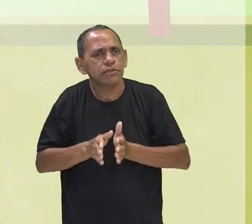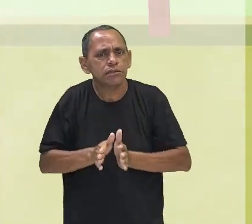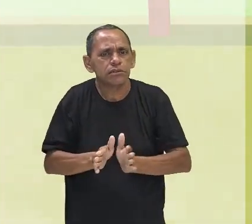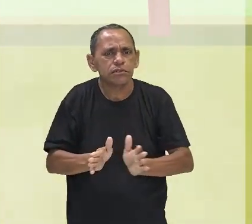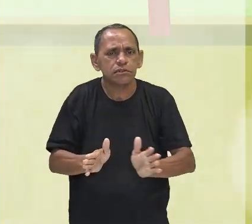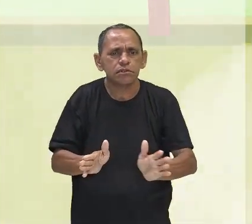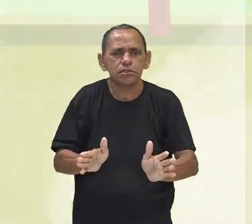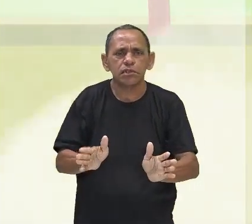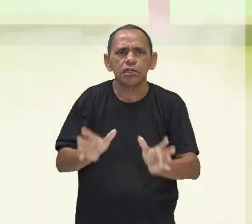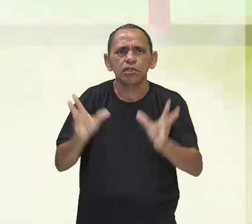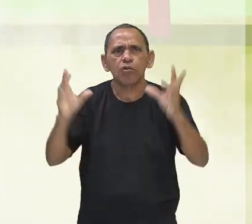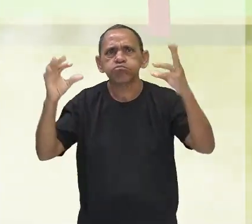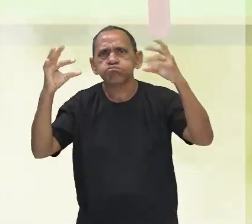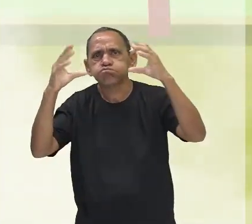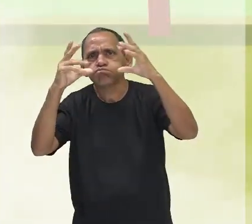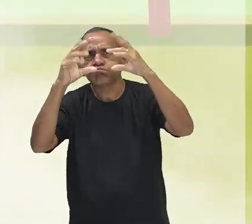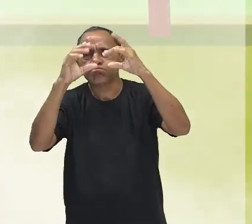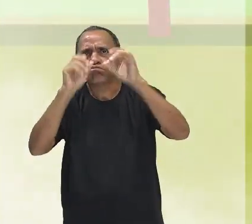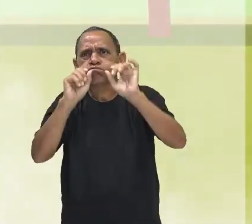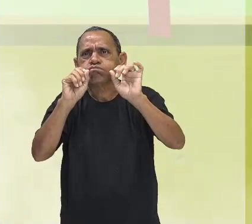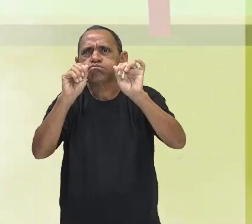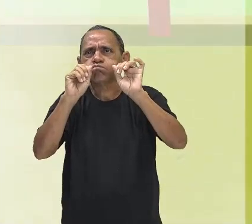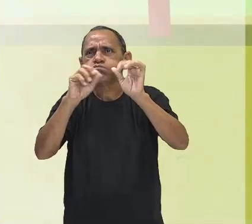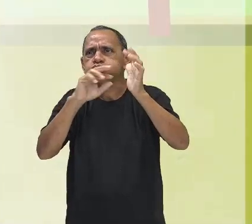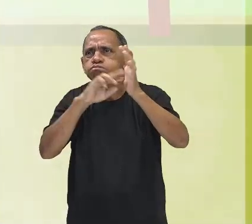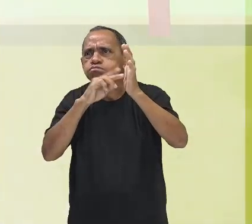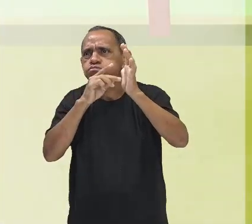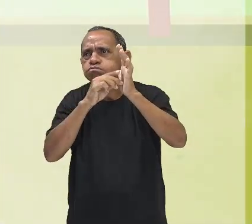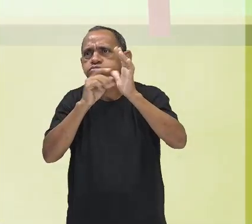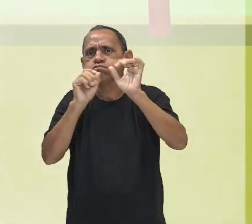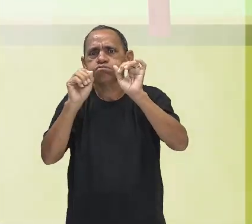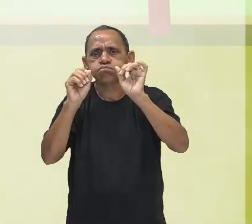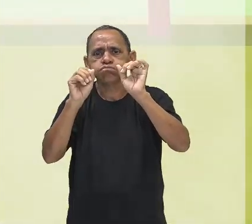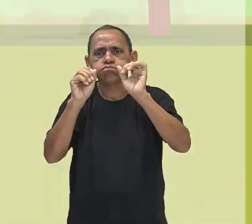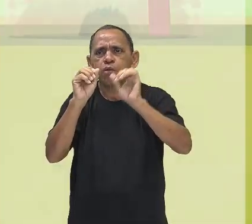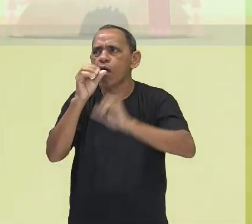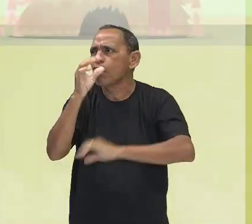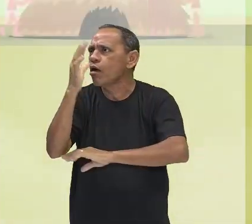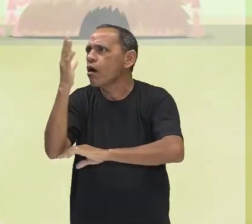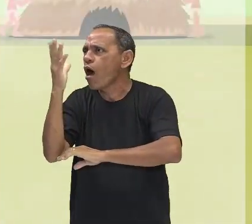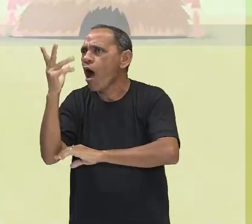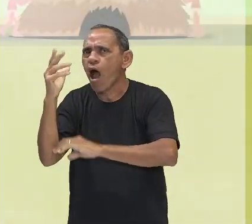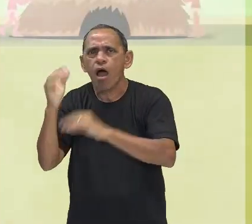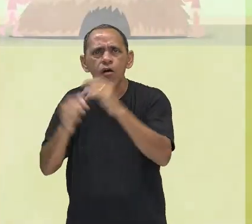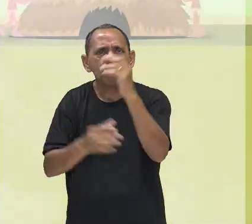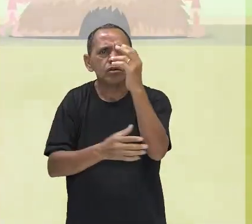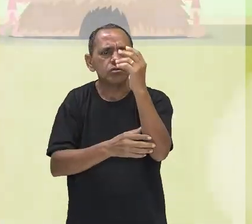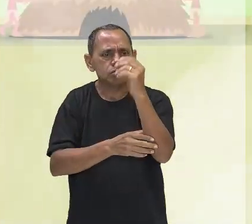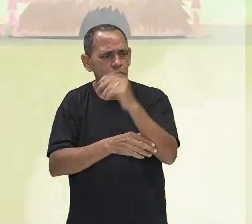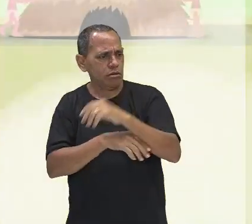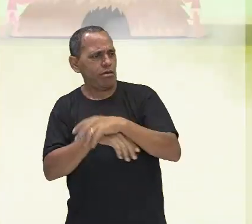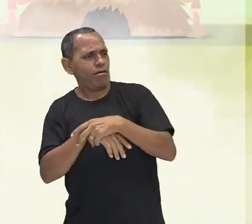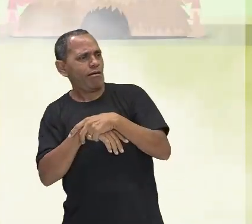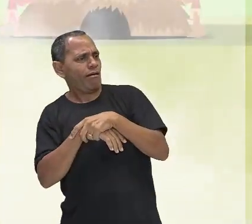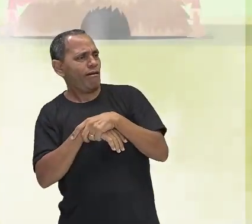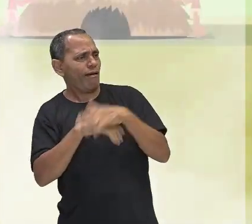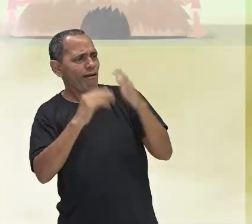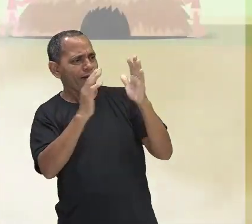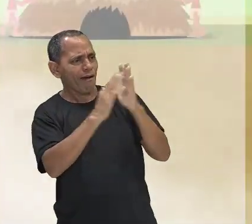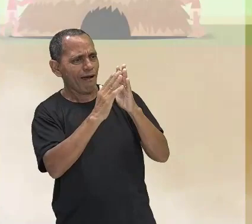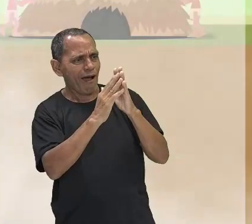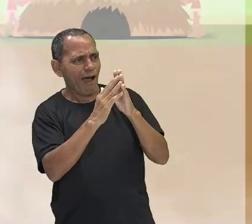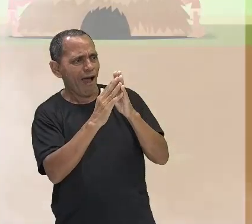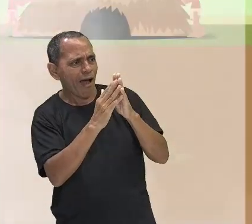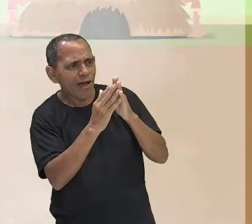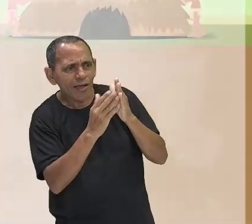alguma coisa. Será que é o nascimento? Temos árvores. Surgiram casas, mas essas casas